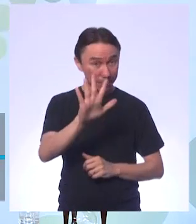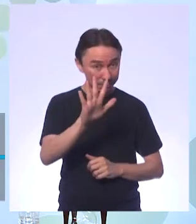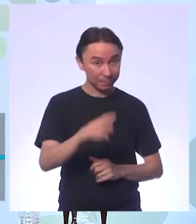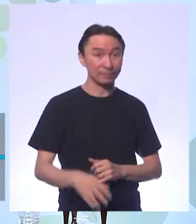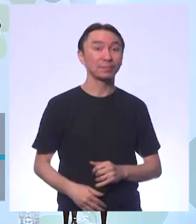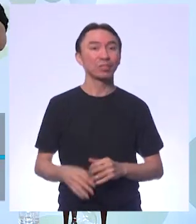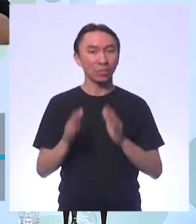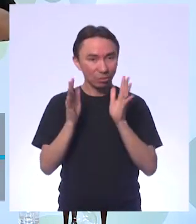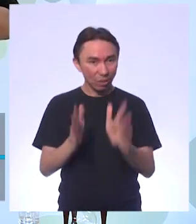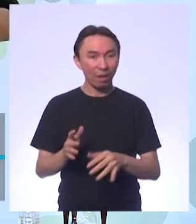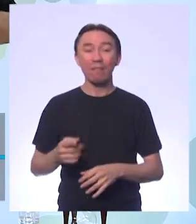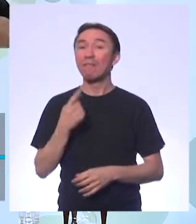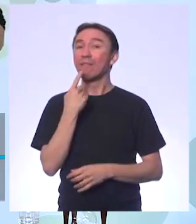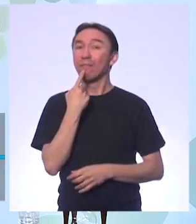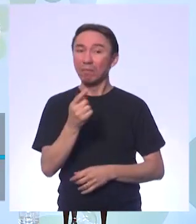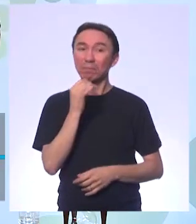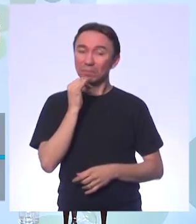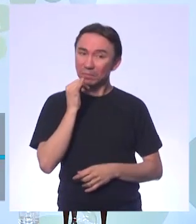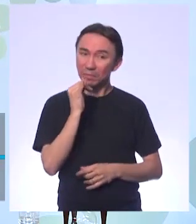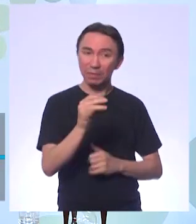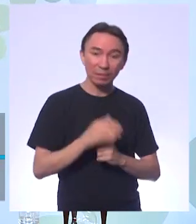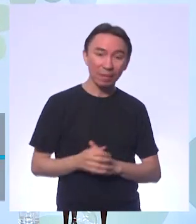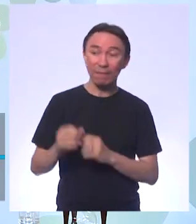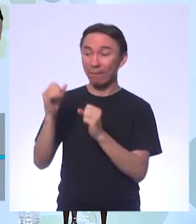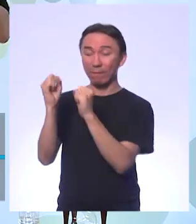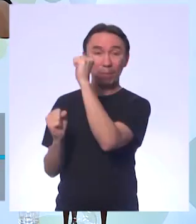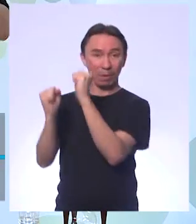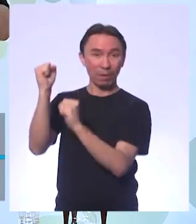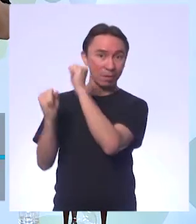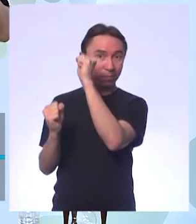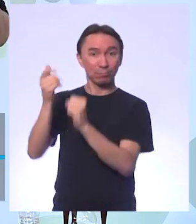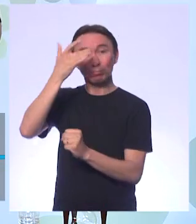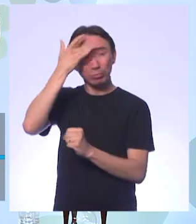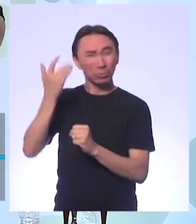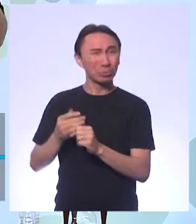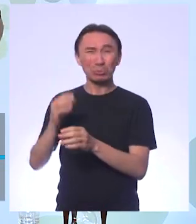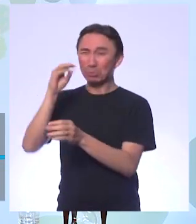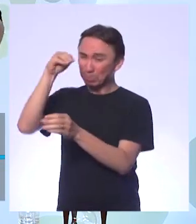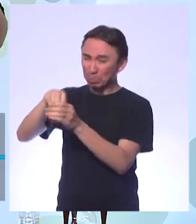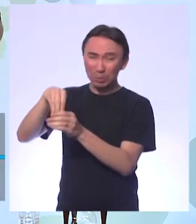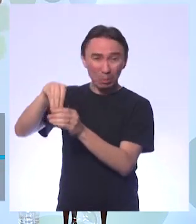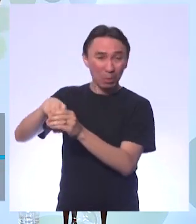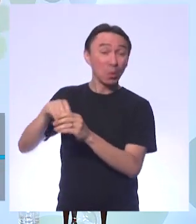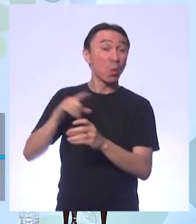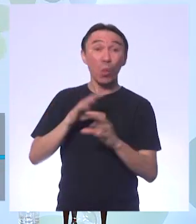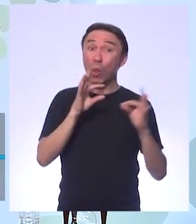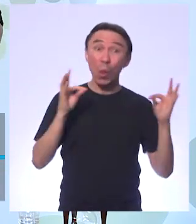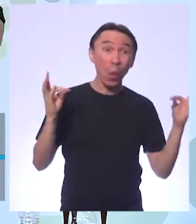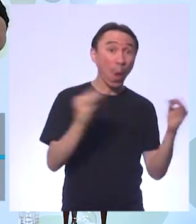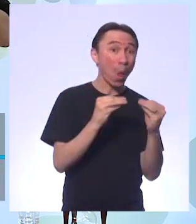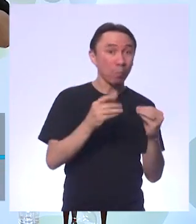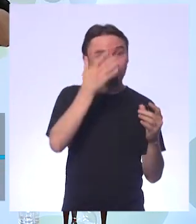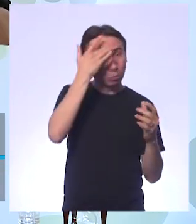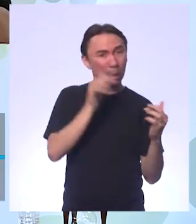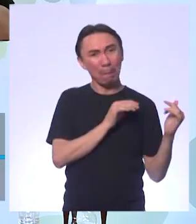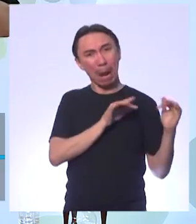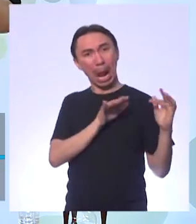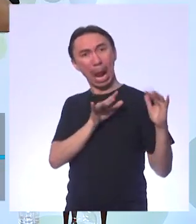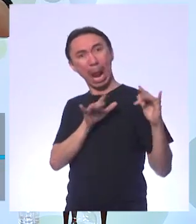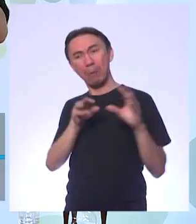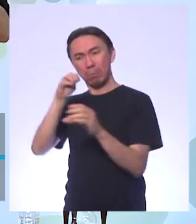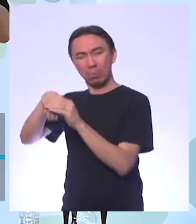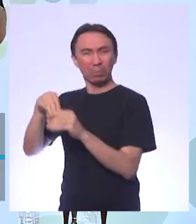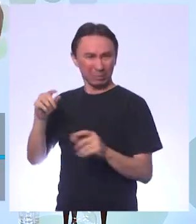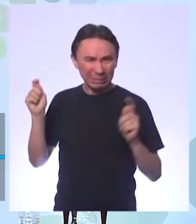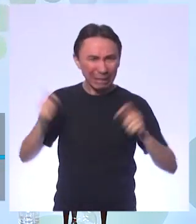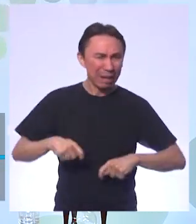na fábrica não cabem todas as pessoas. Na fábrica cabem alguns trabalhadores. E esses trabalhadores nem